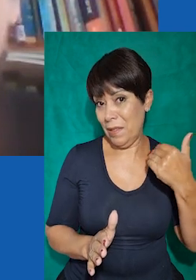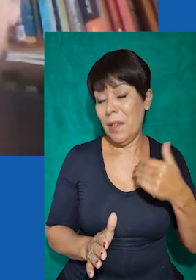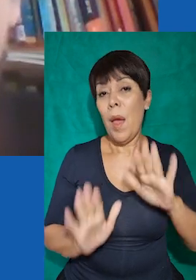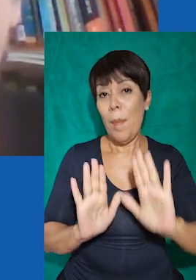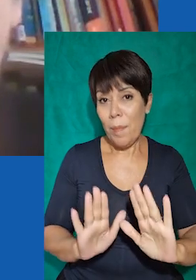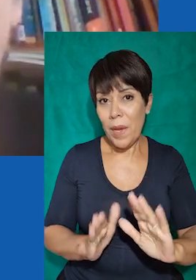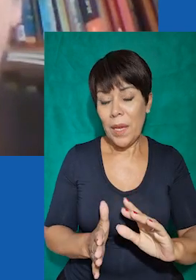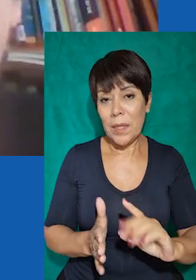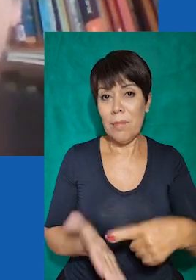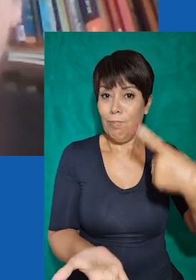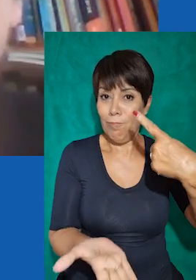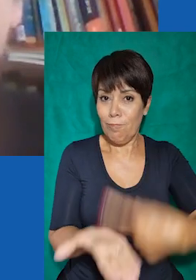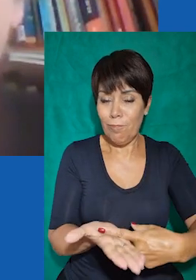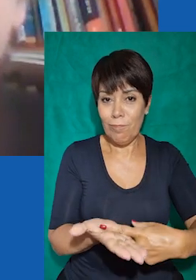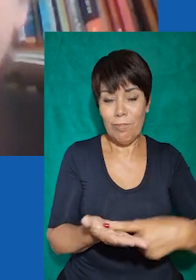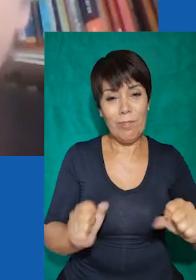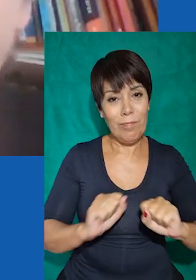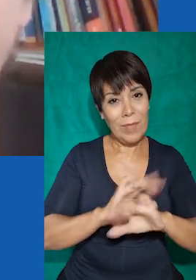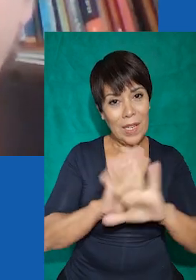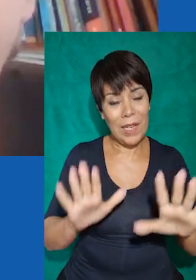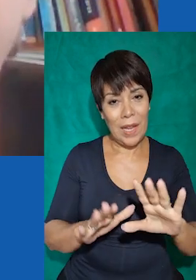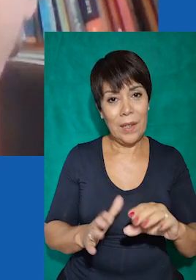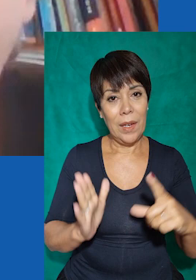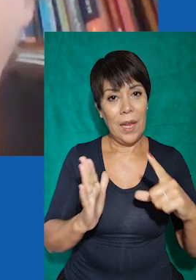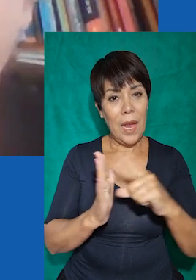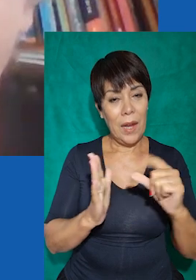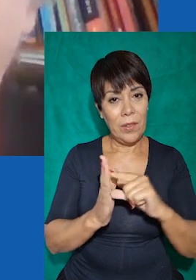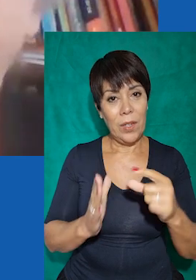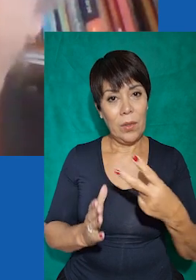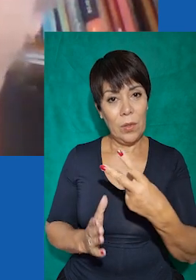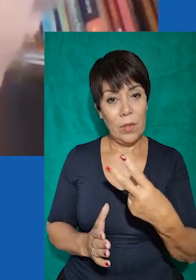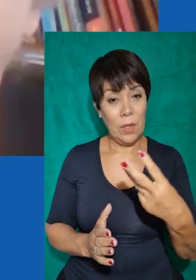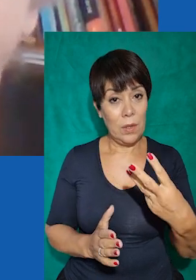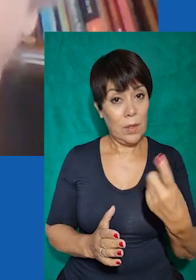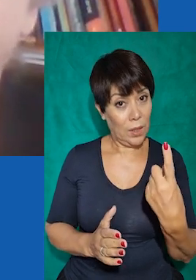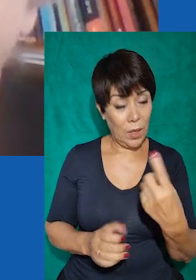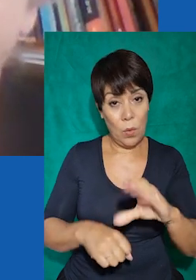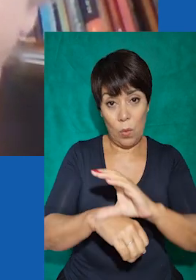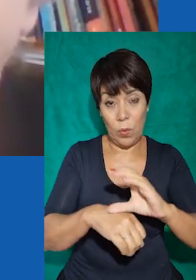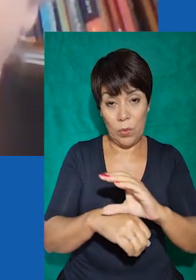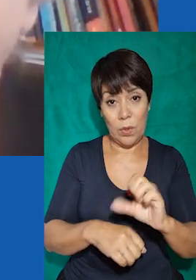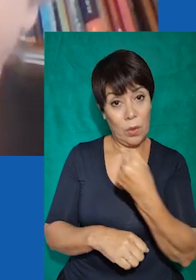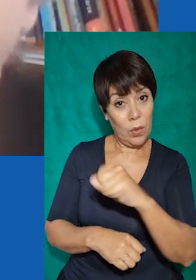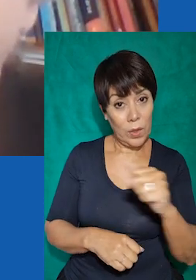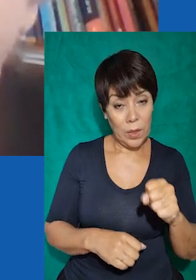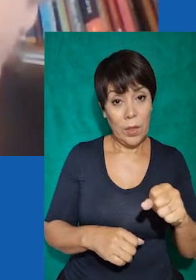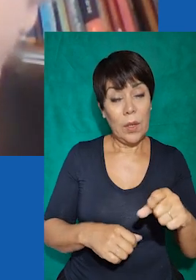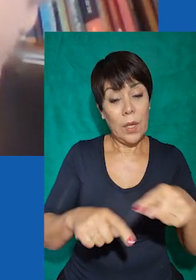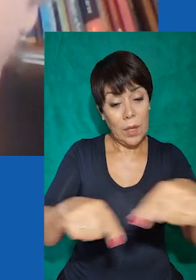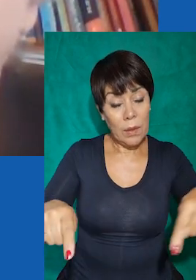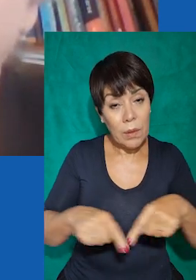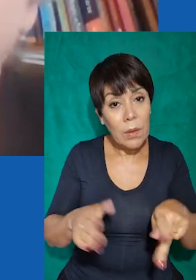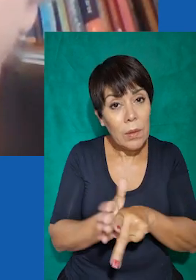mas ficou explícito no artigo 231 da Constituição de 88, que as terras